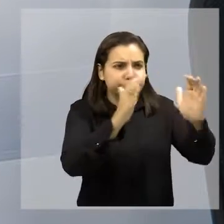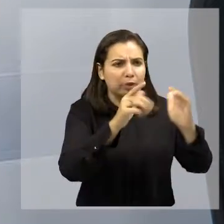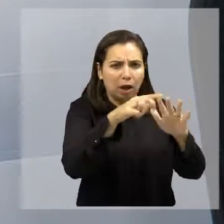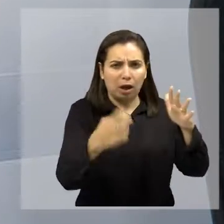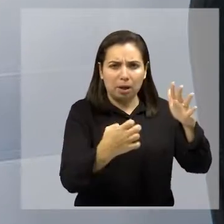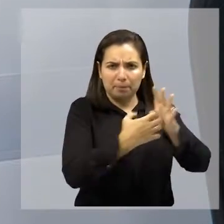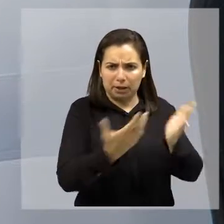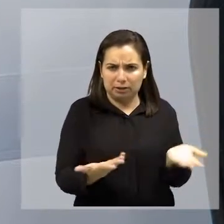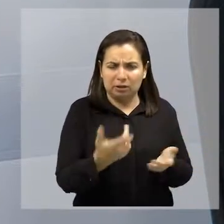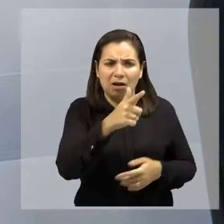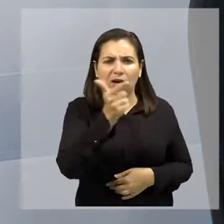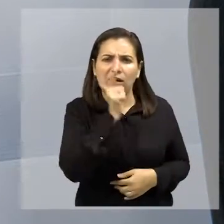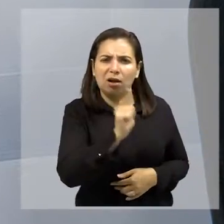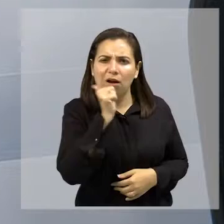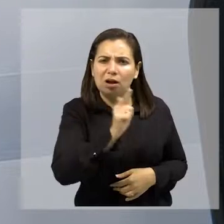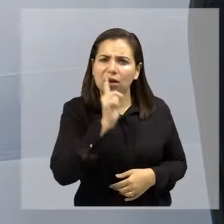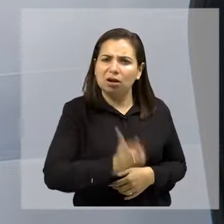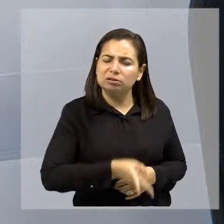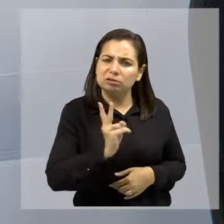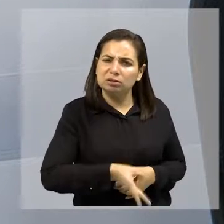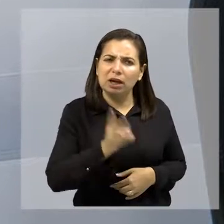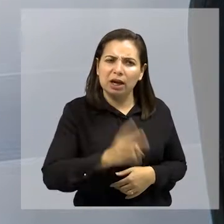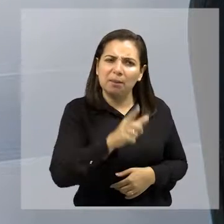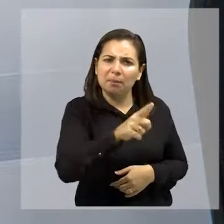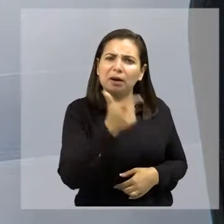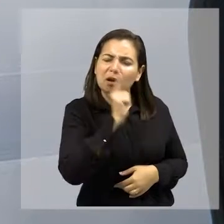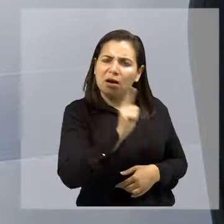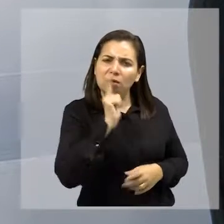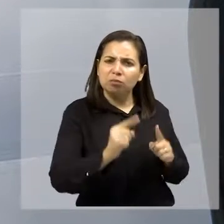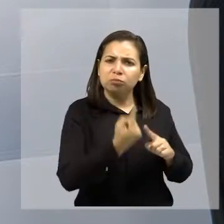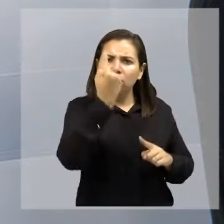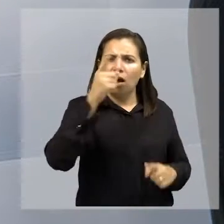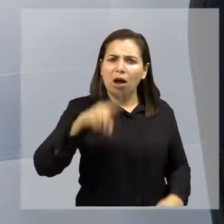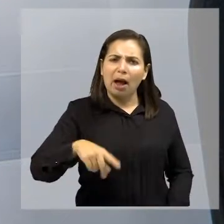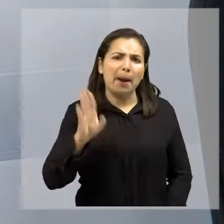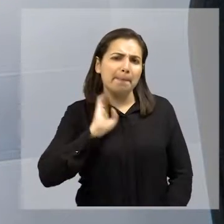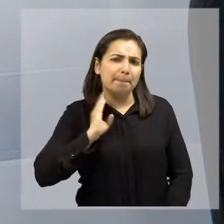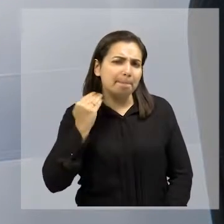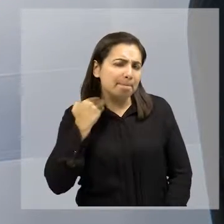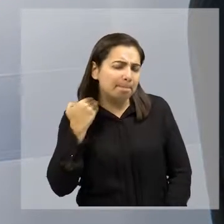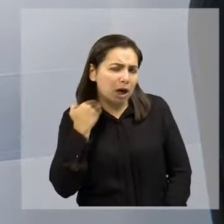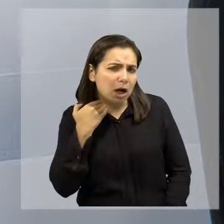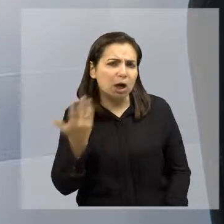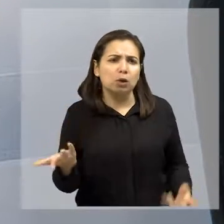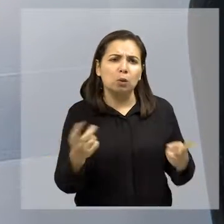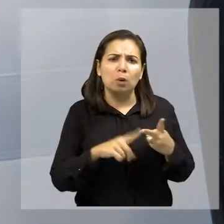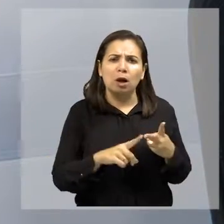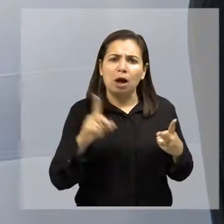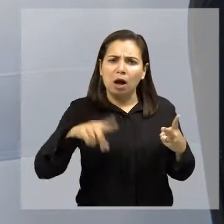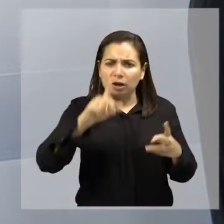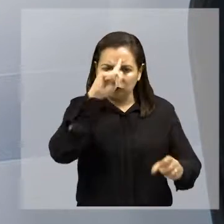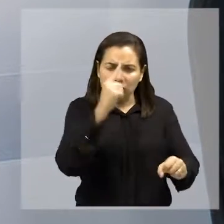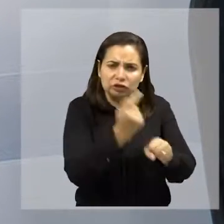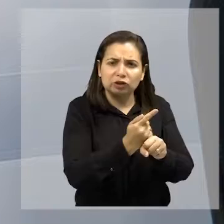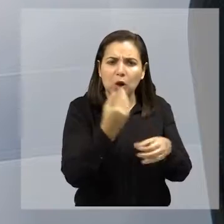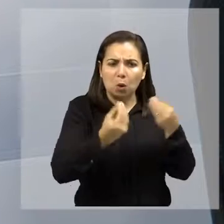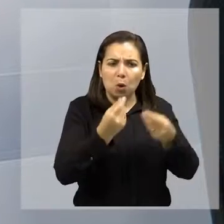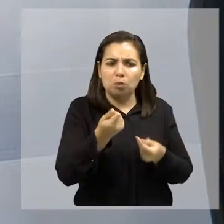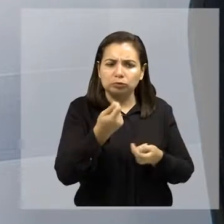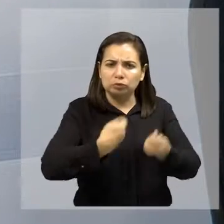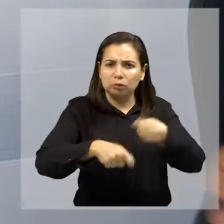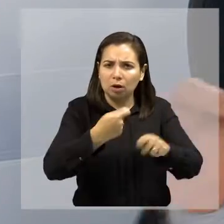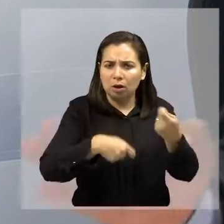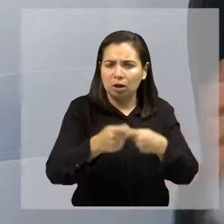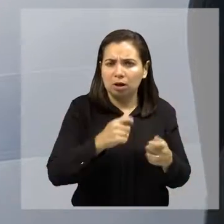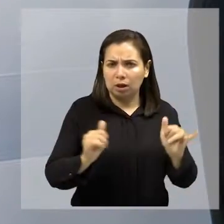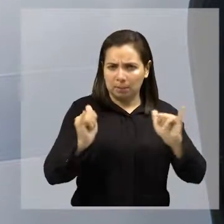isso? Aqueles que sempre ganharam na história do país, os banqueiros que vão possuir a gestão da capitalização da Previdência em nosso